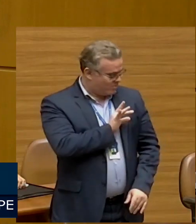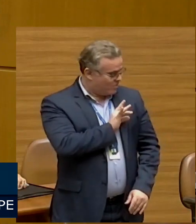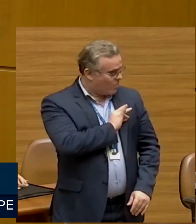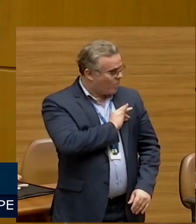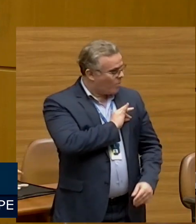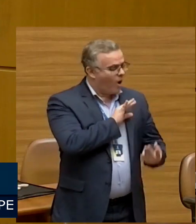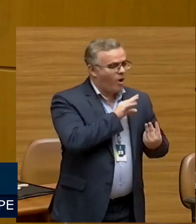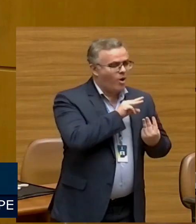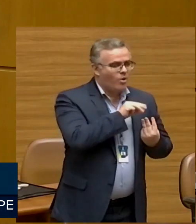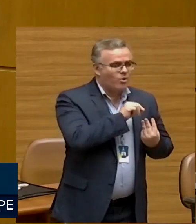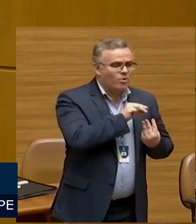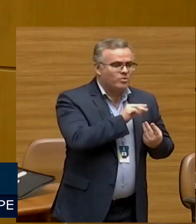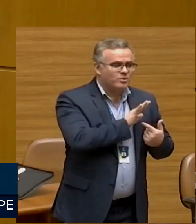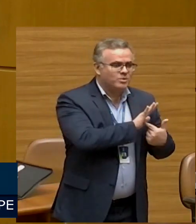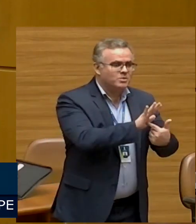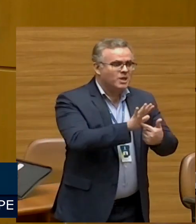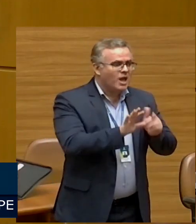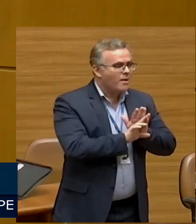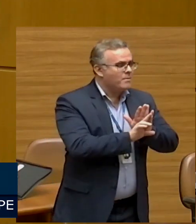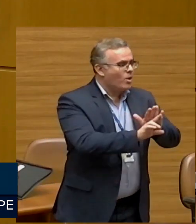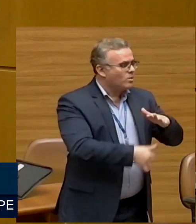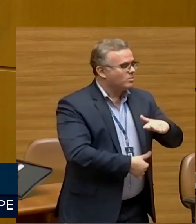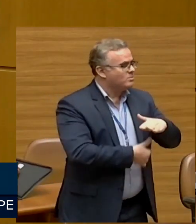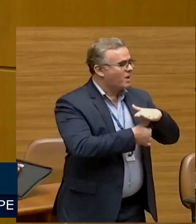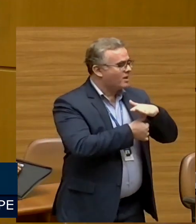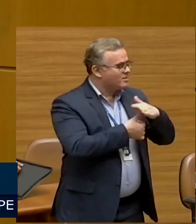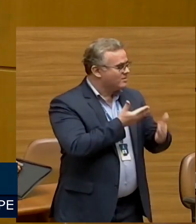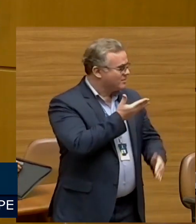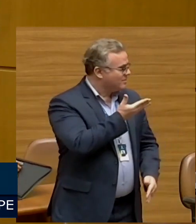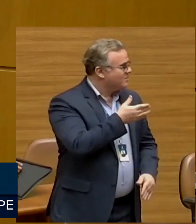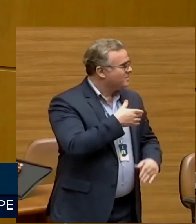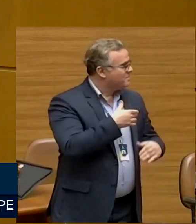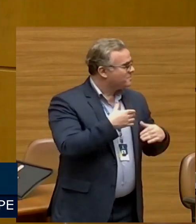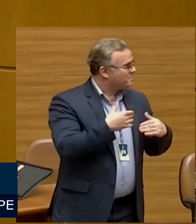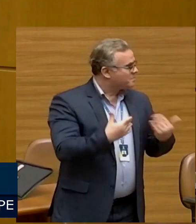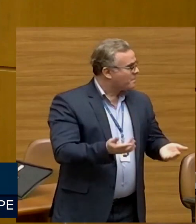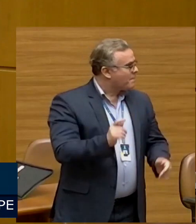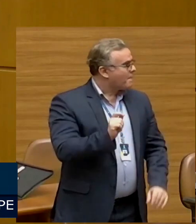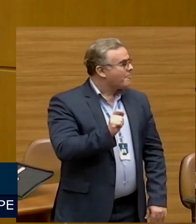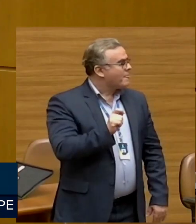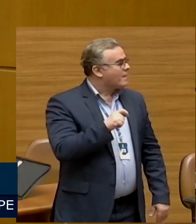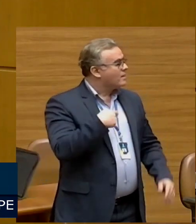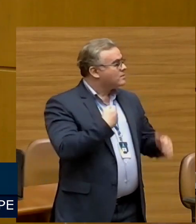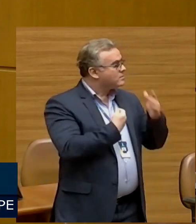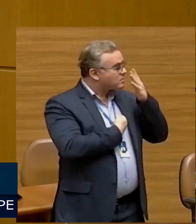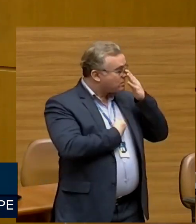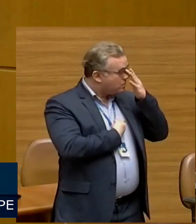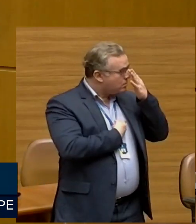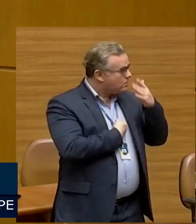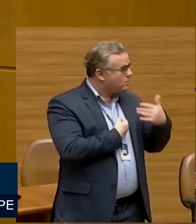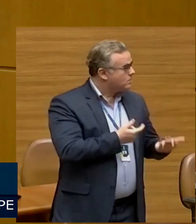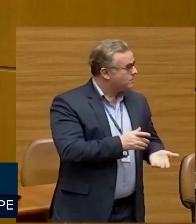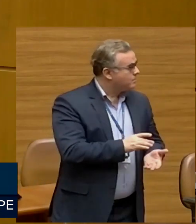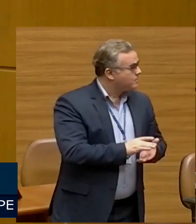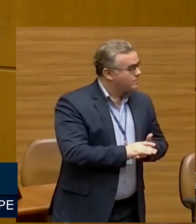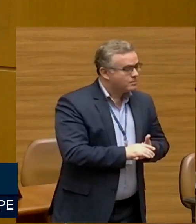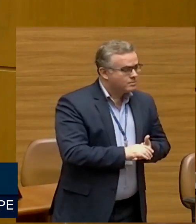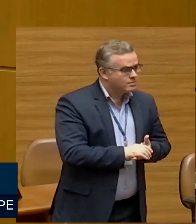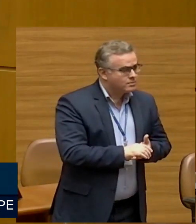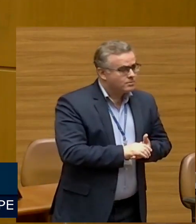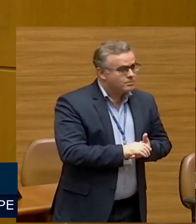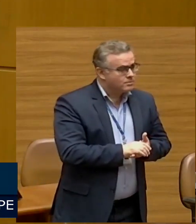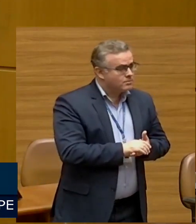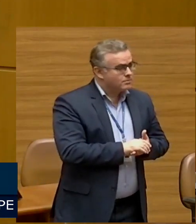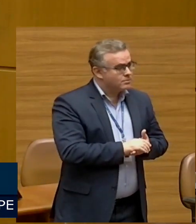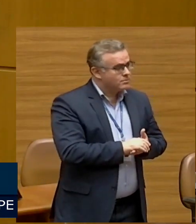aqui representando o magnífico reitor. É, meu sinal, vou descrever, também foi